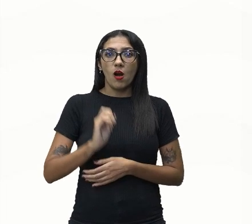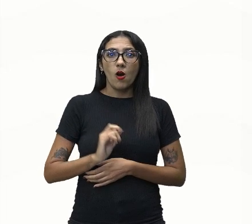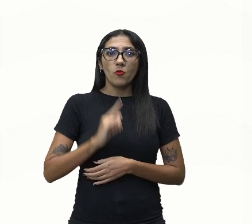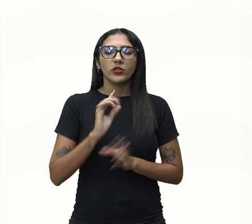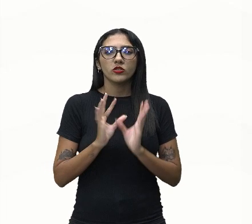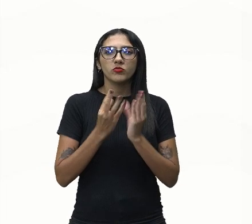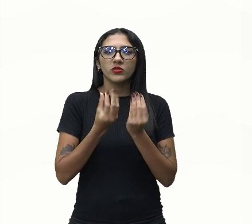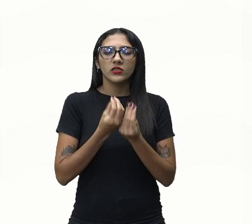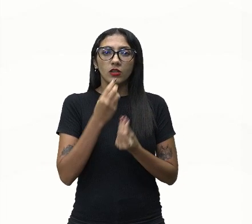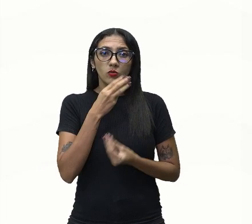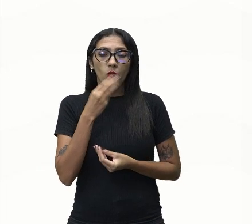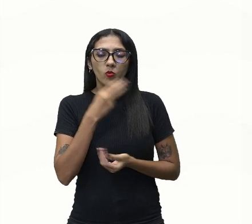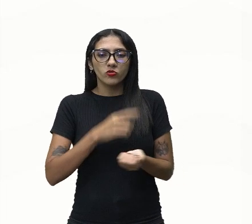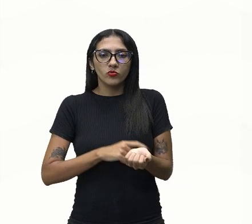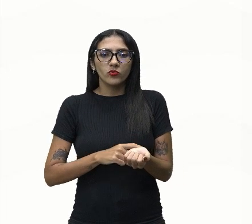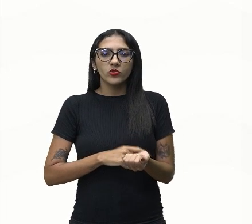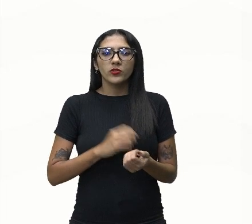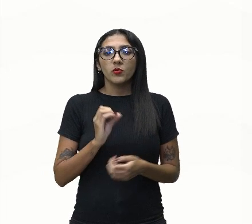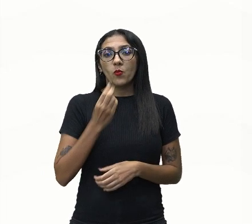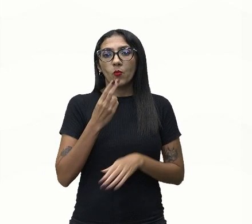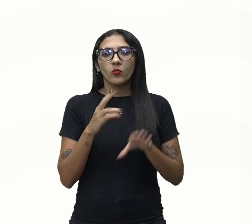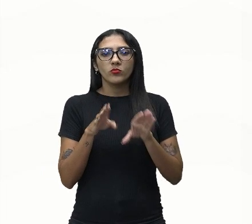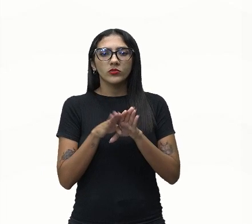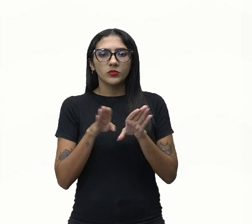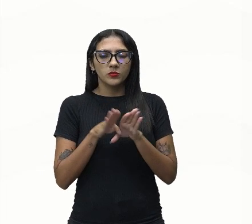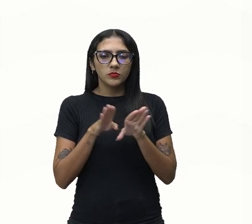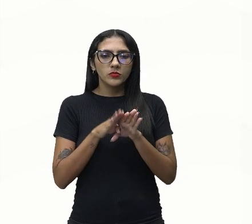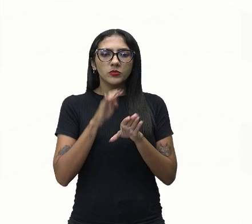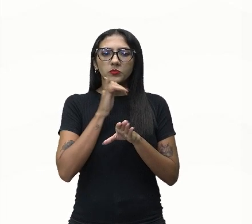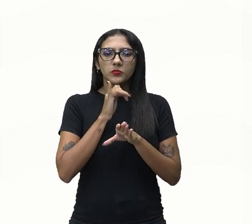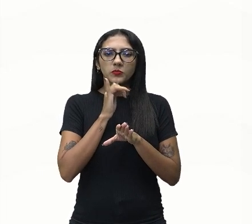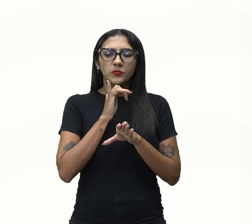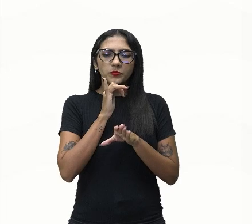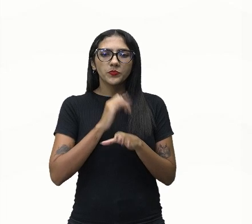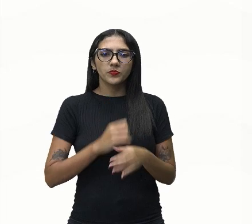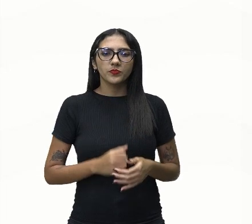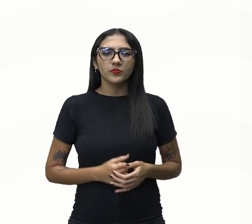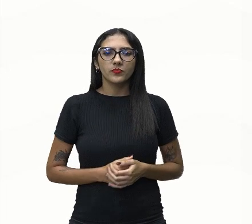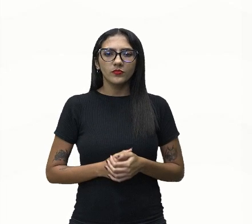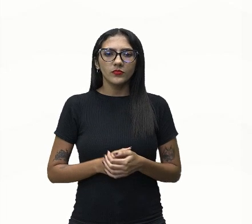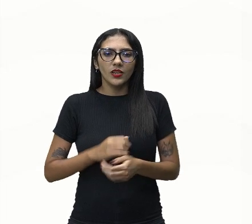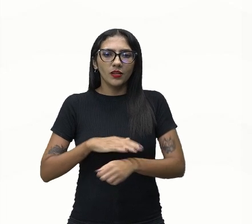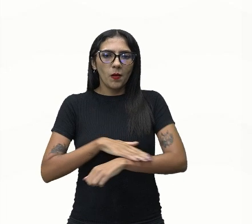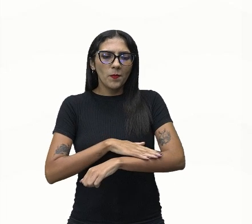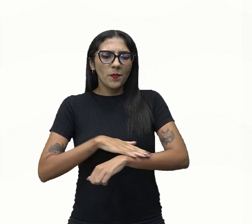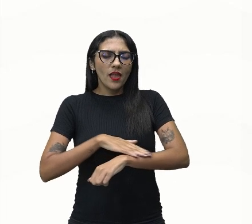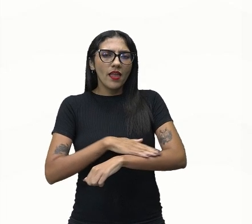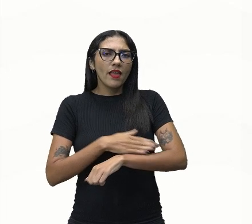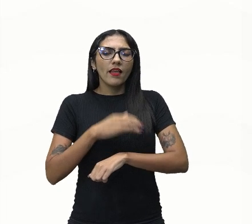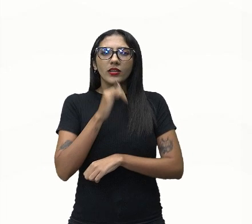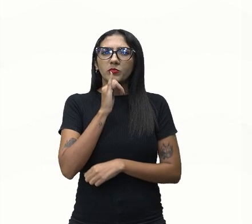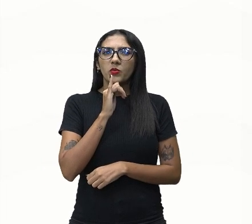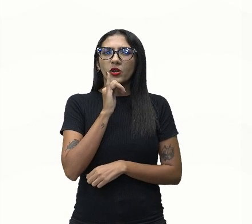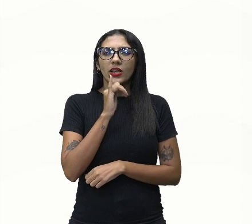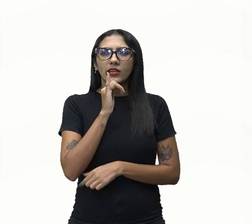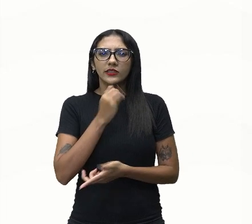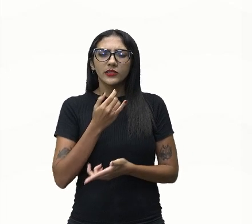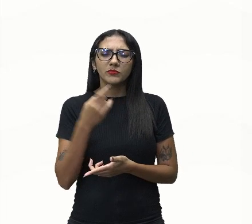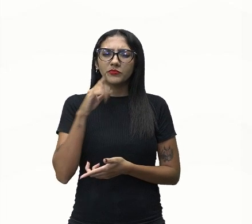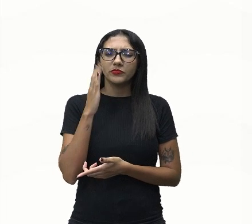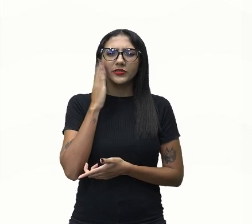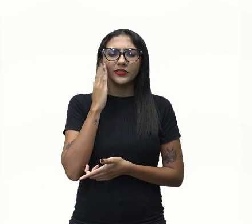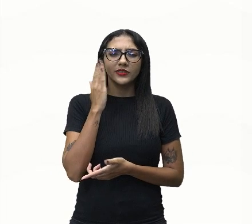Pode causar também a contração dos vasos sanguíneos da pele, né, onde tem aquele